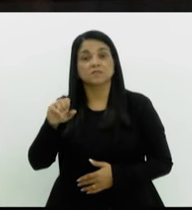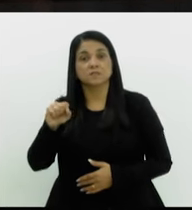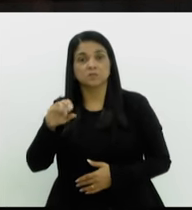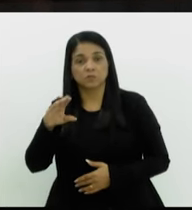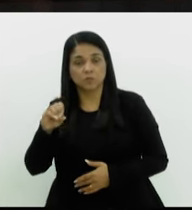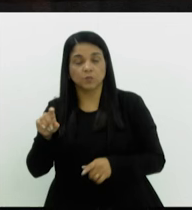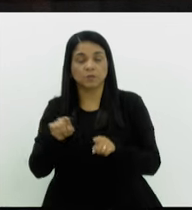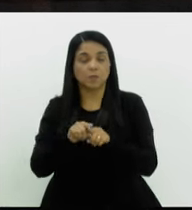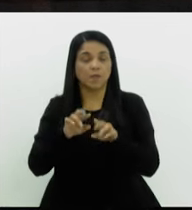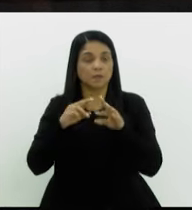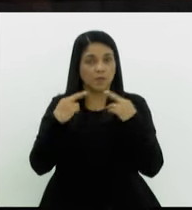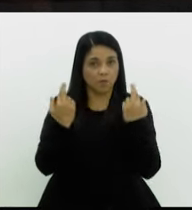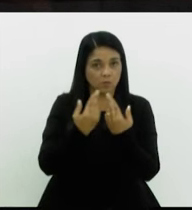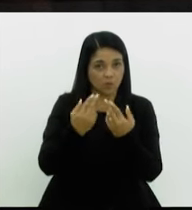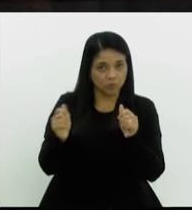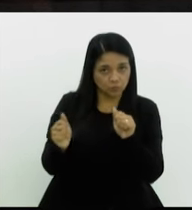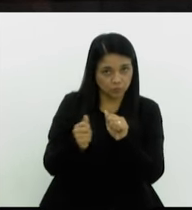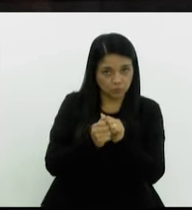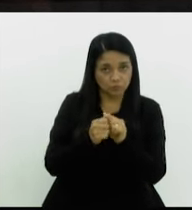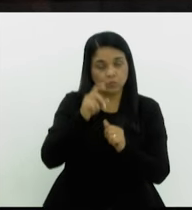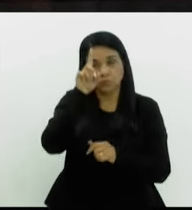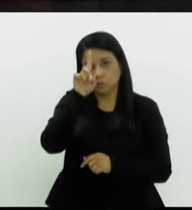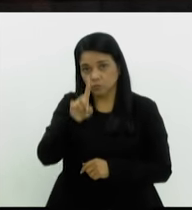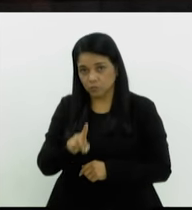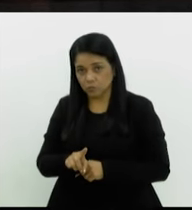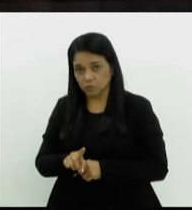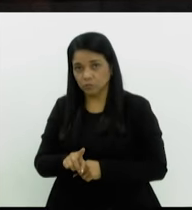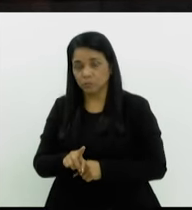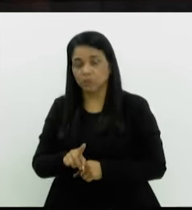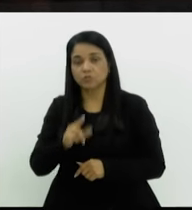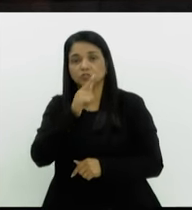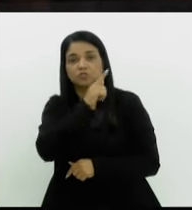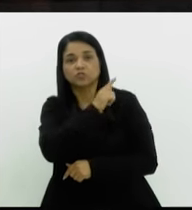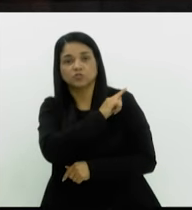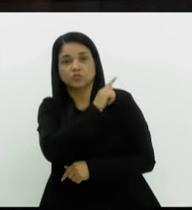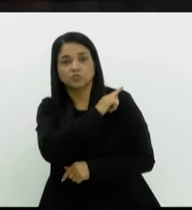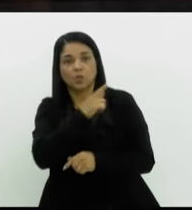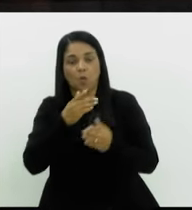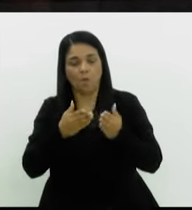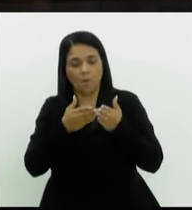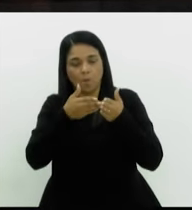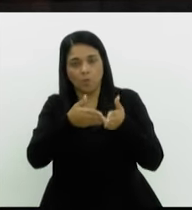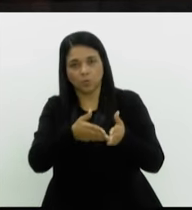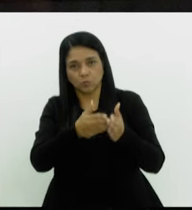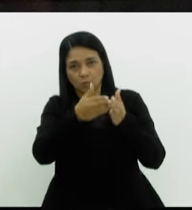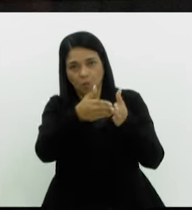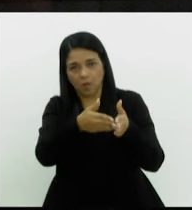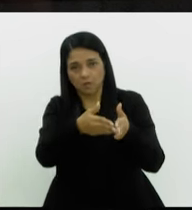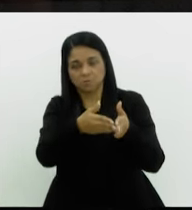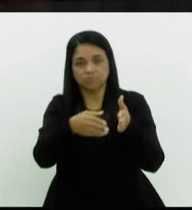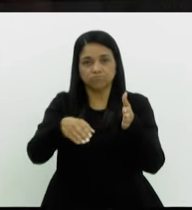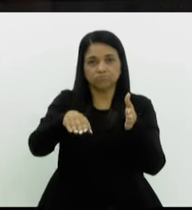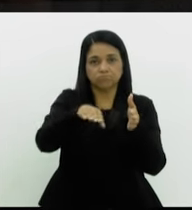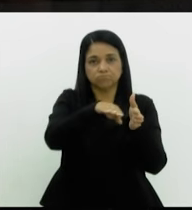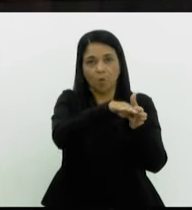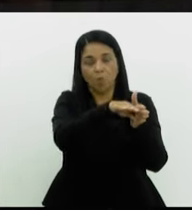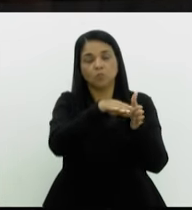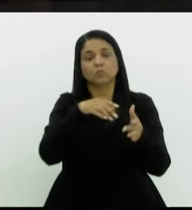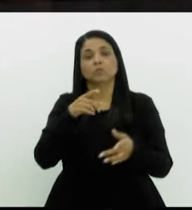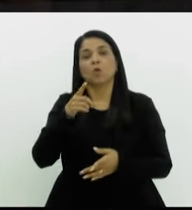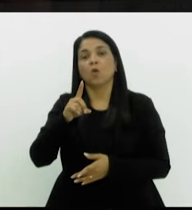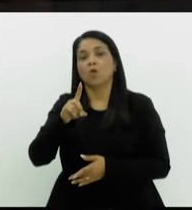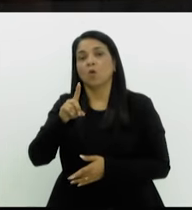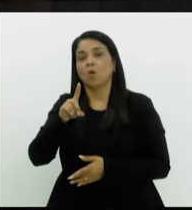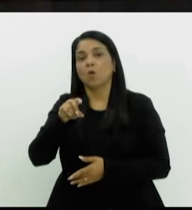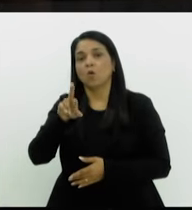reunião também, o diretor de gestão portuária, o senhor Ronaldo, para tratarmos